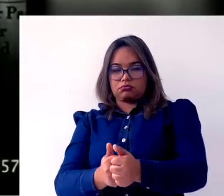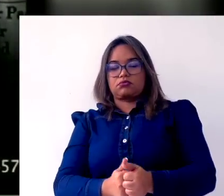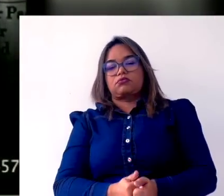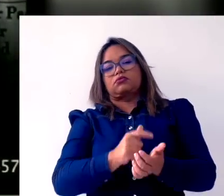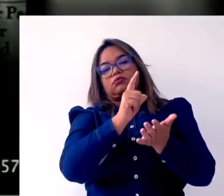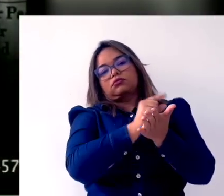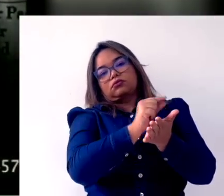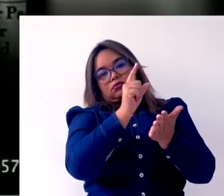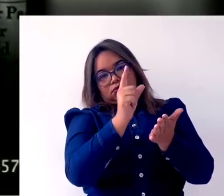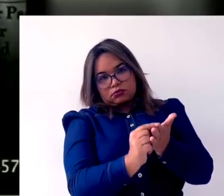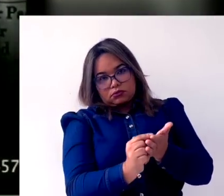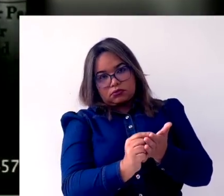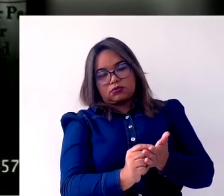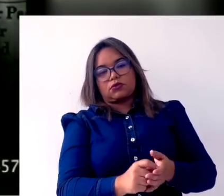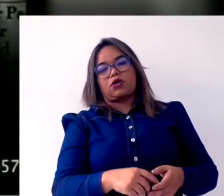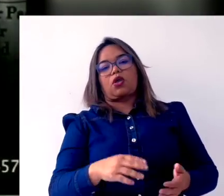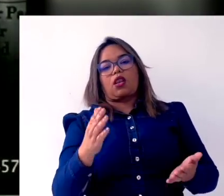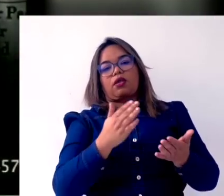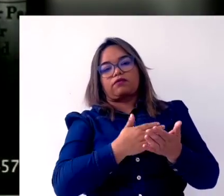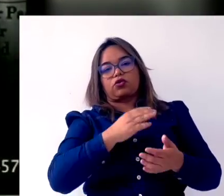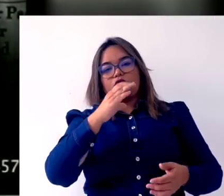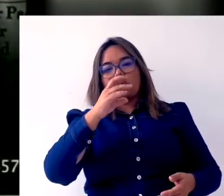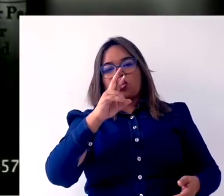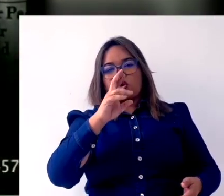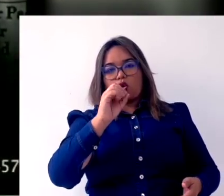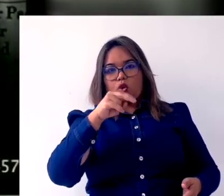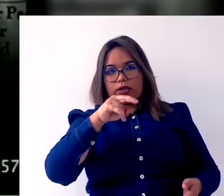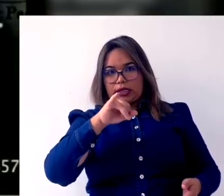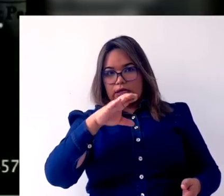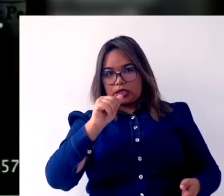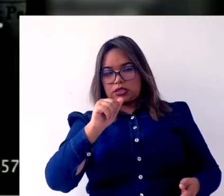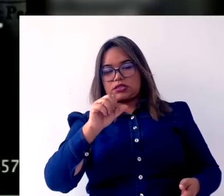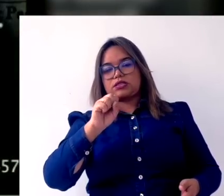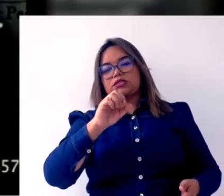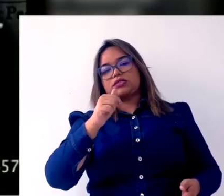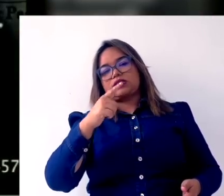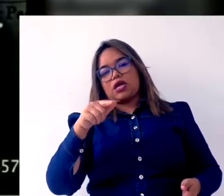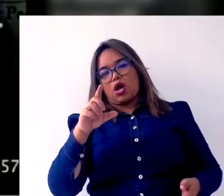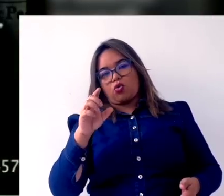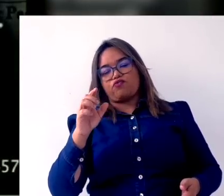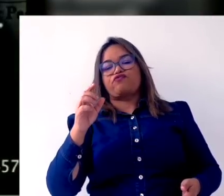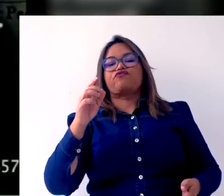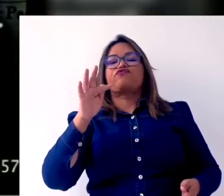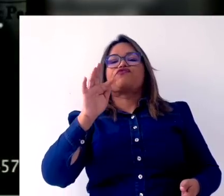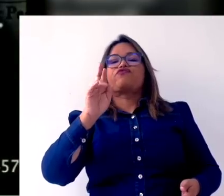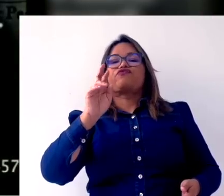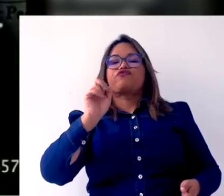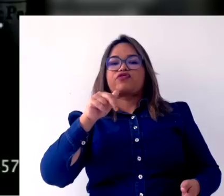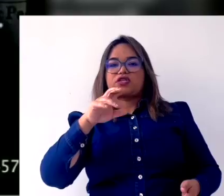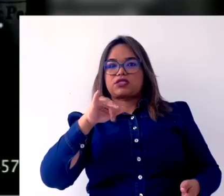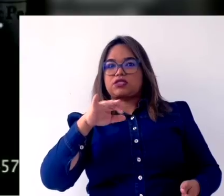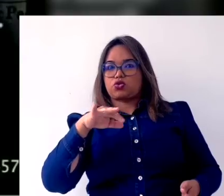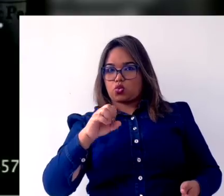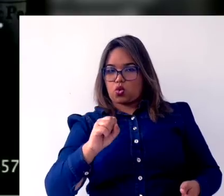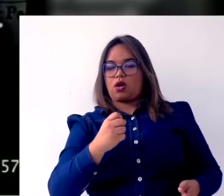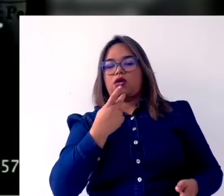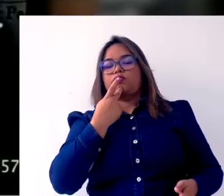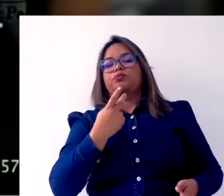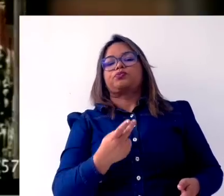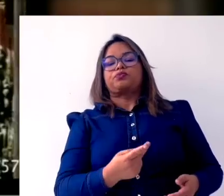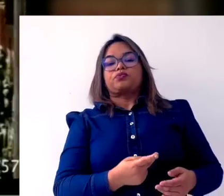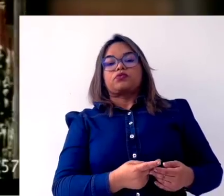um artigo da Crônica de São Francisco, dizendo que o Vaticano fez paz com a Itália. E ambos os